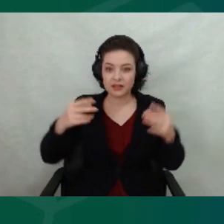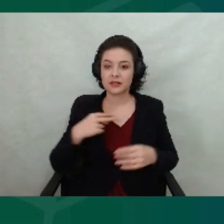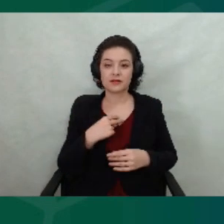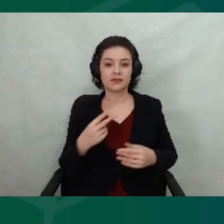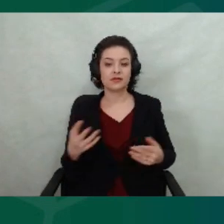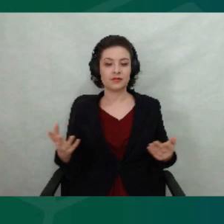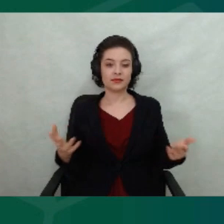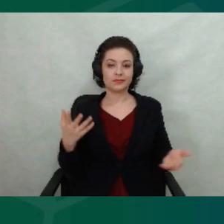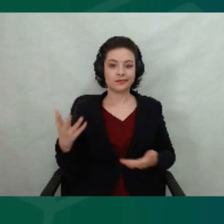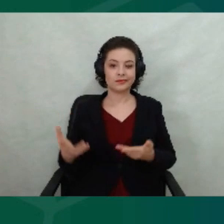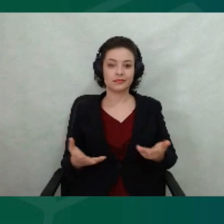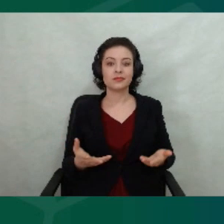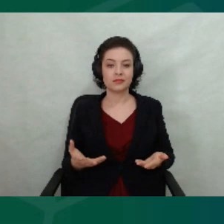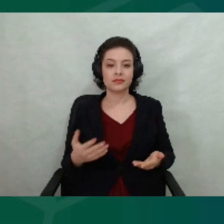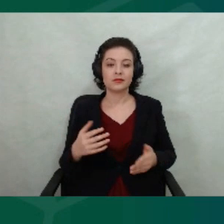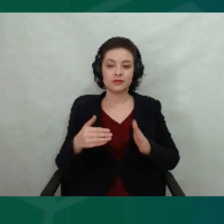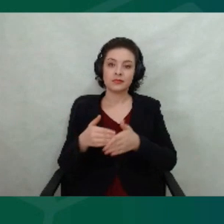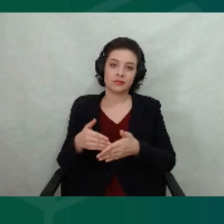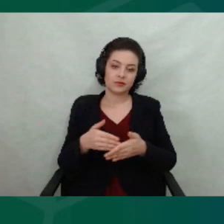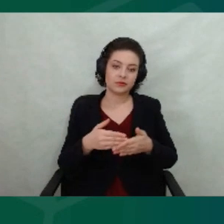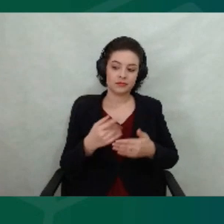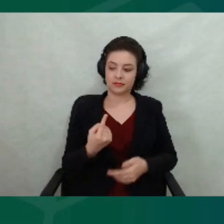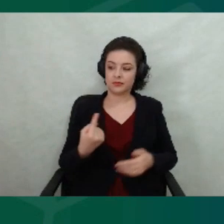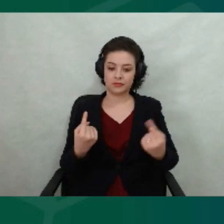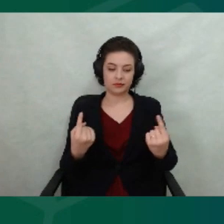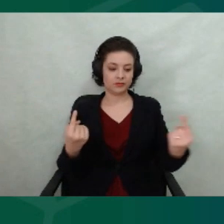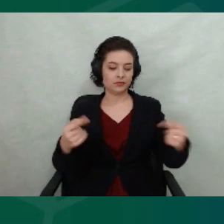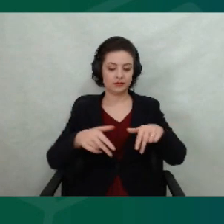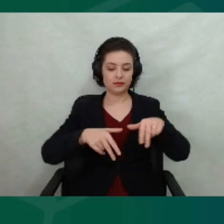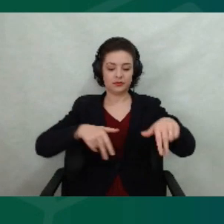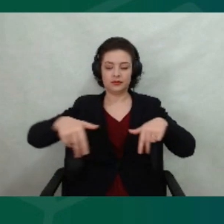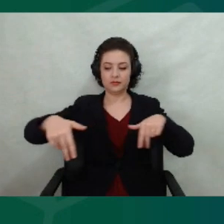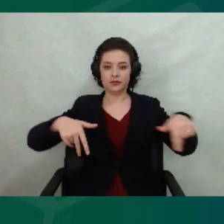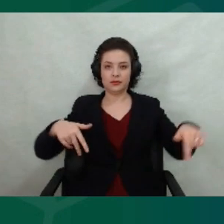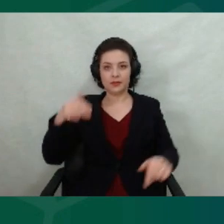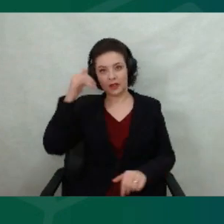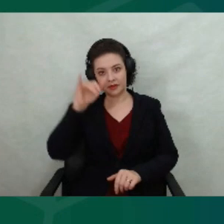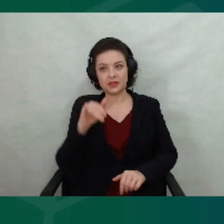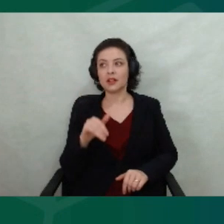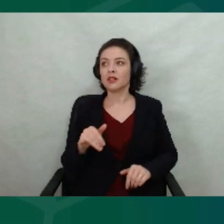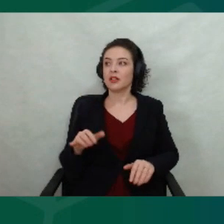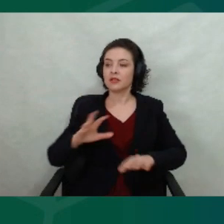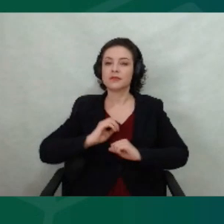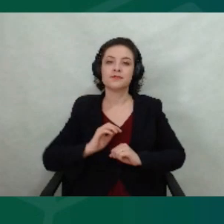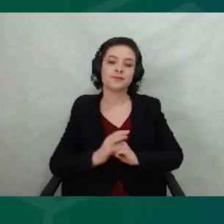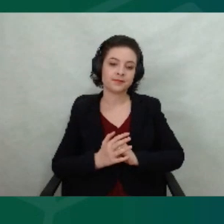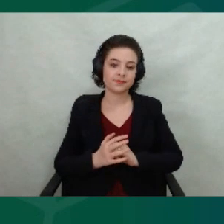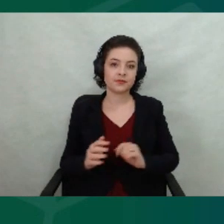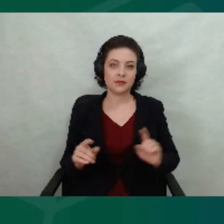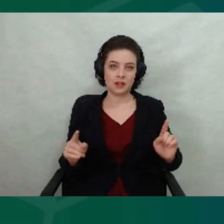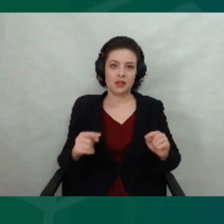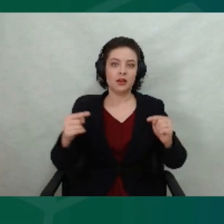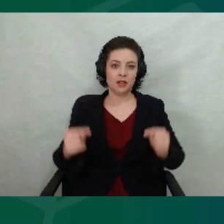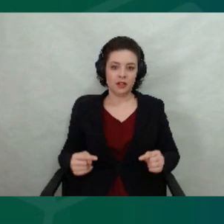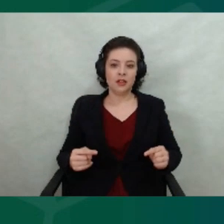sempre isoladamente, para não expor tanto o profissional, mas foi um desafio,